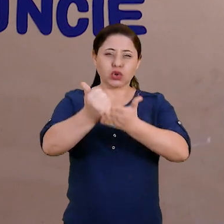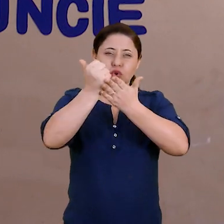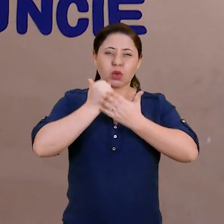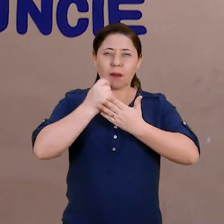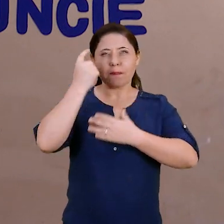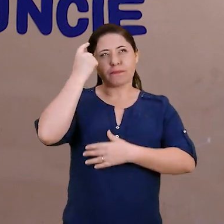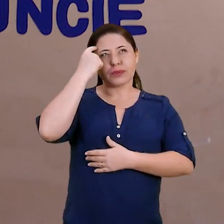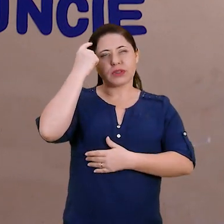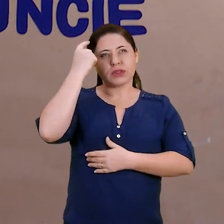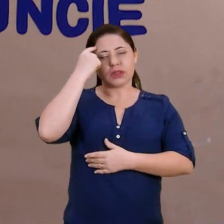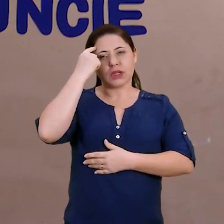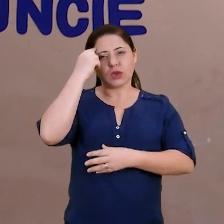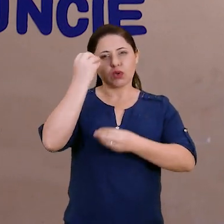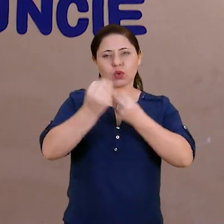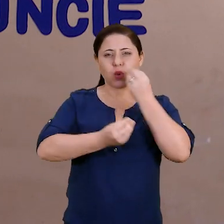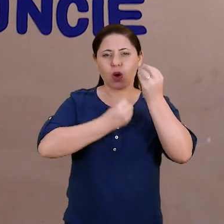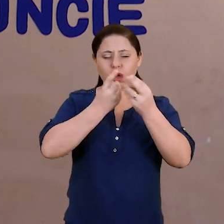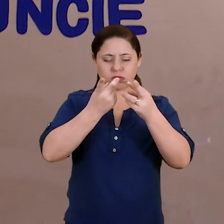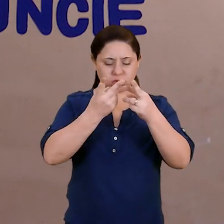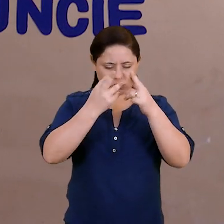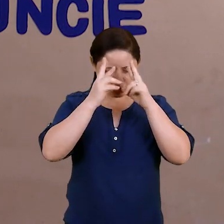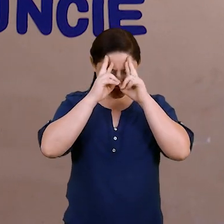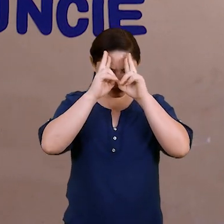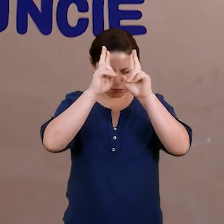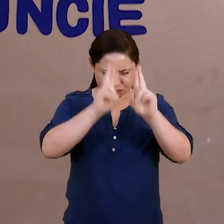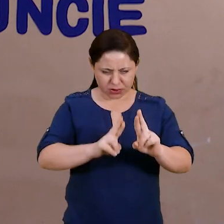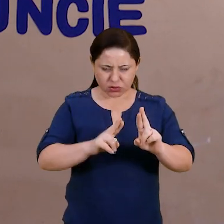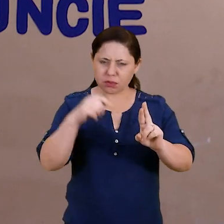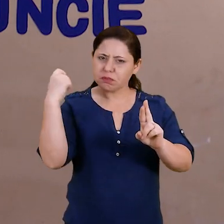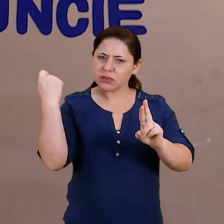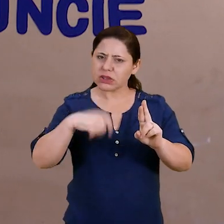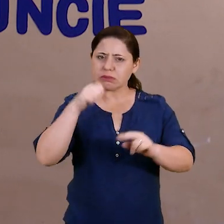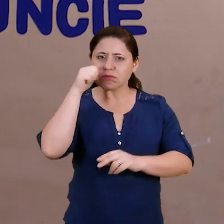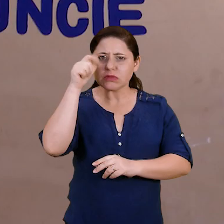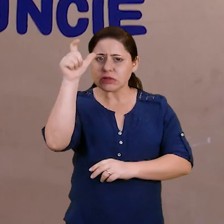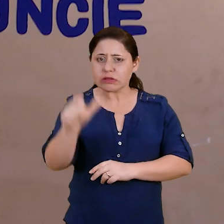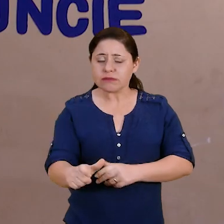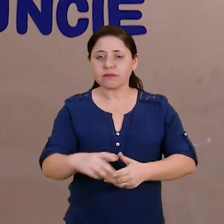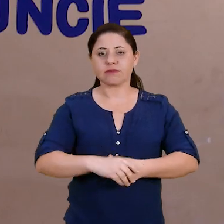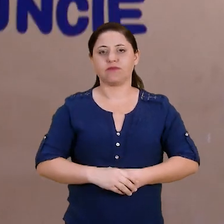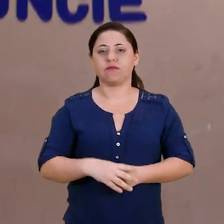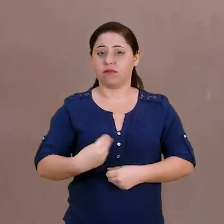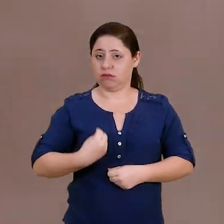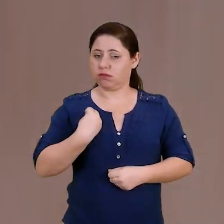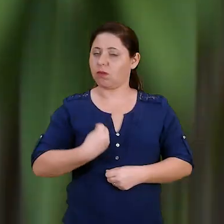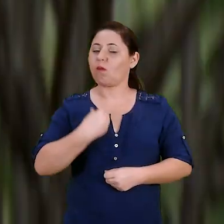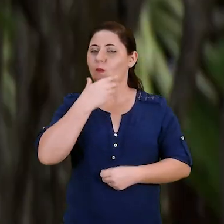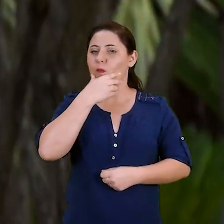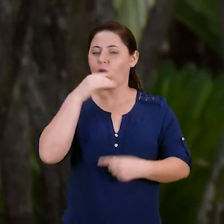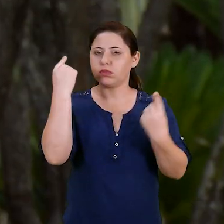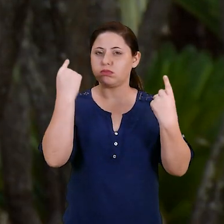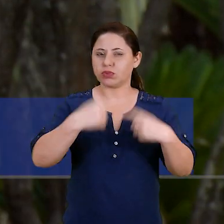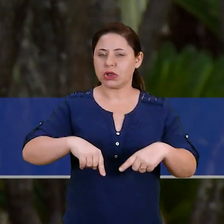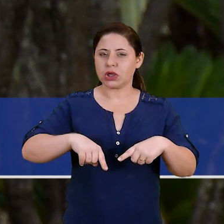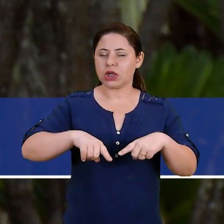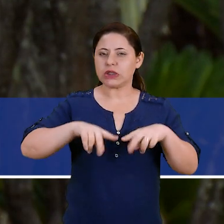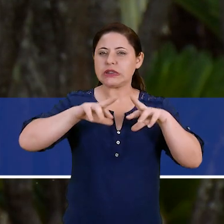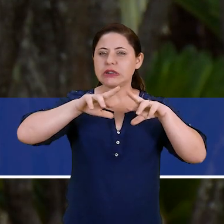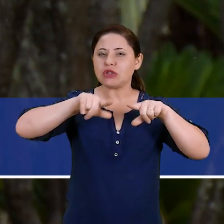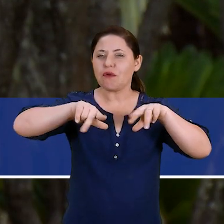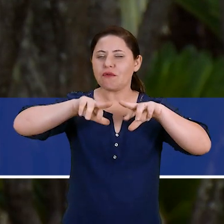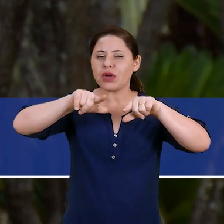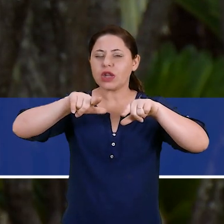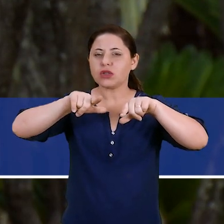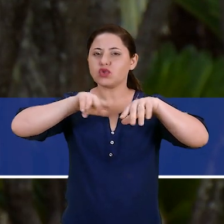muito libertador, me ajudou bastante a pensar sobre o respeito que eu tenho que ter com as mulheres. A participação do homem